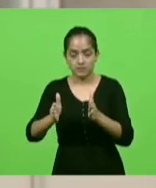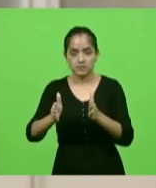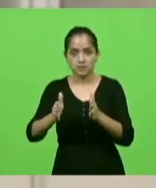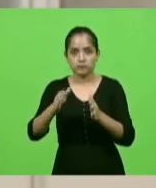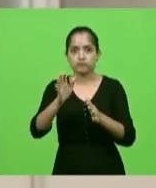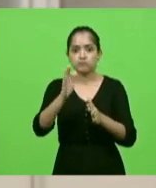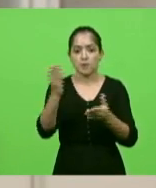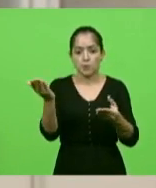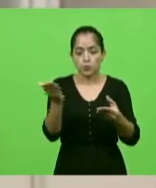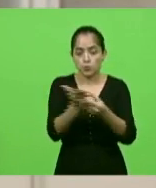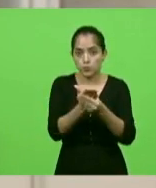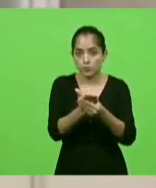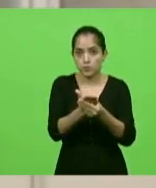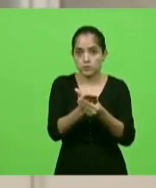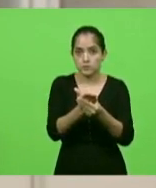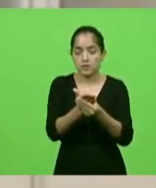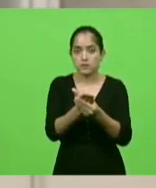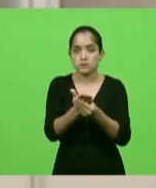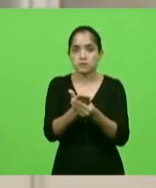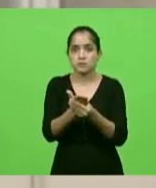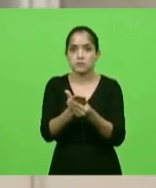do processo